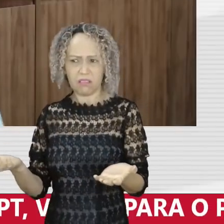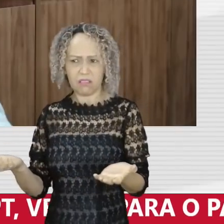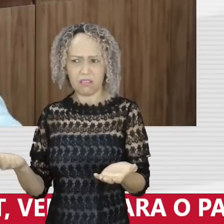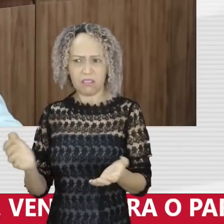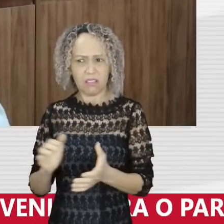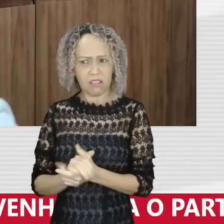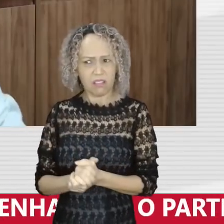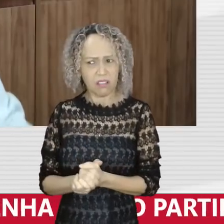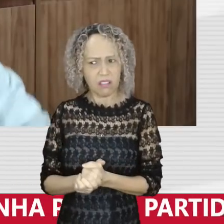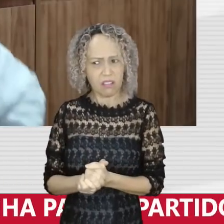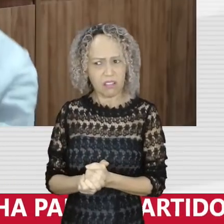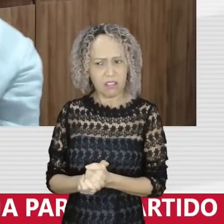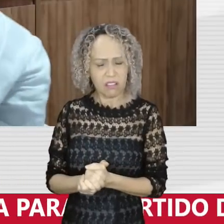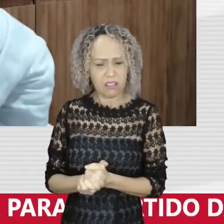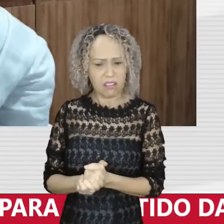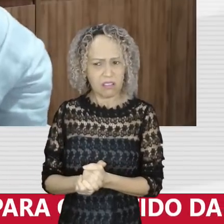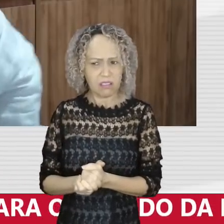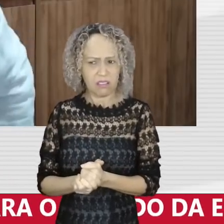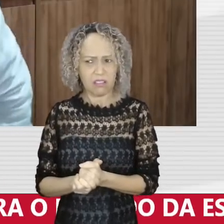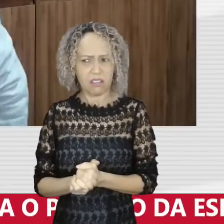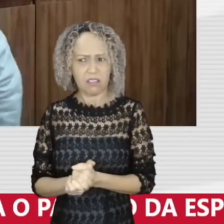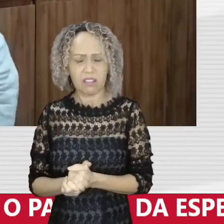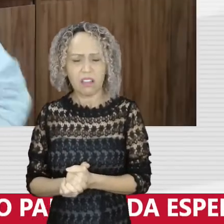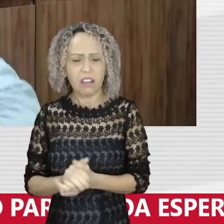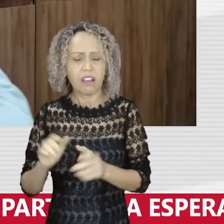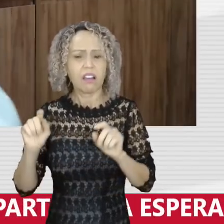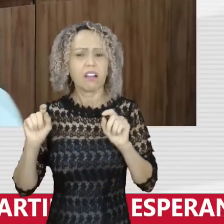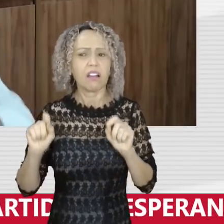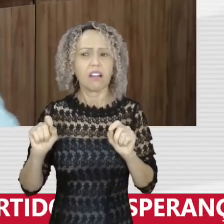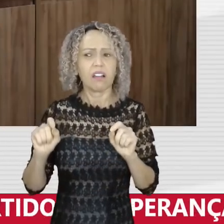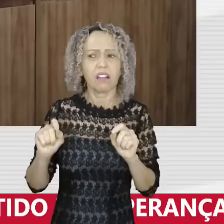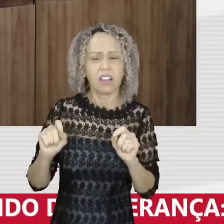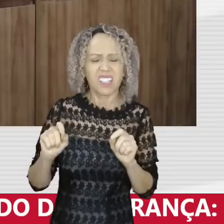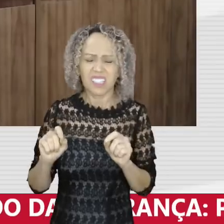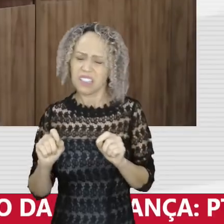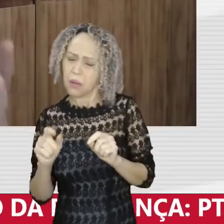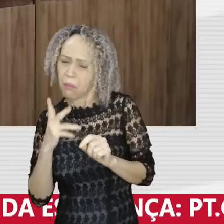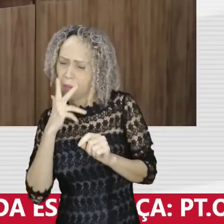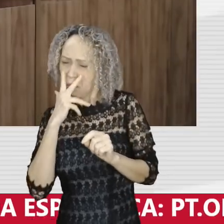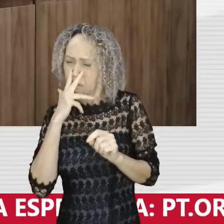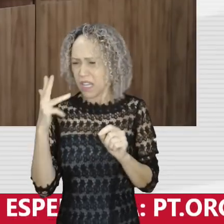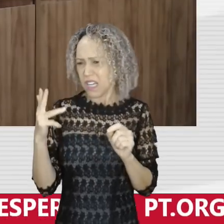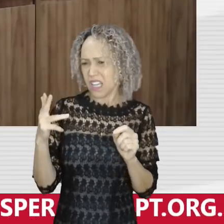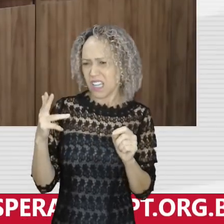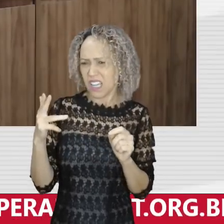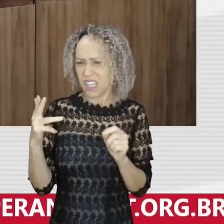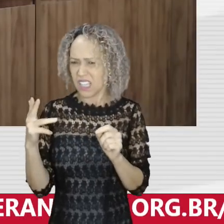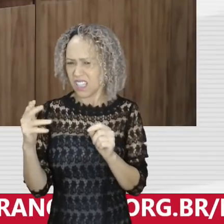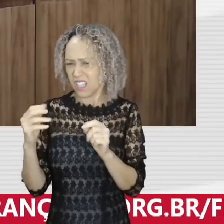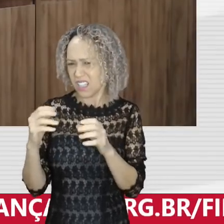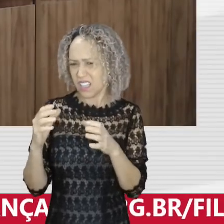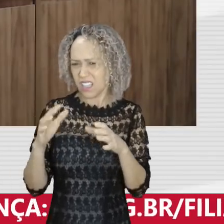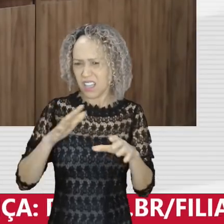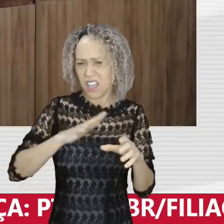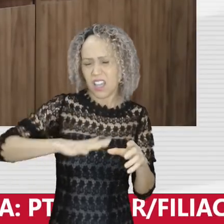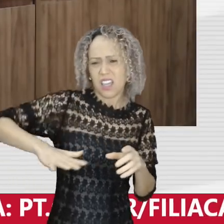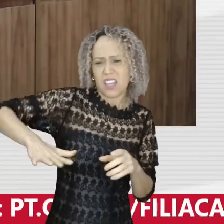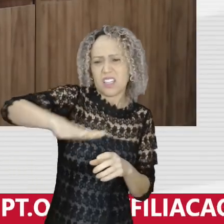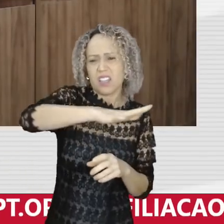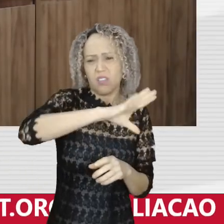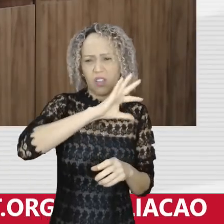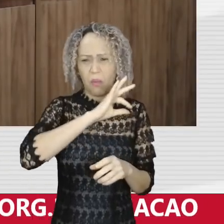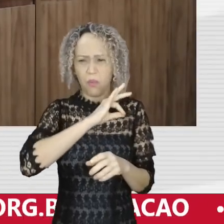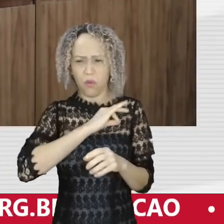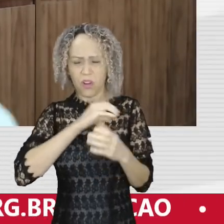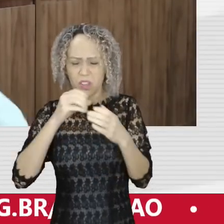pessoa. Você sente que há uma conivência de uma parte do aparelho policial com o bolsonarismo,